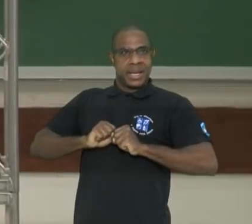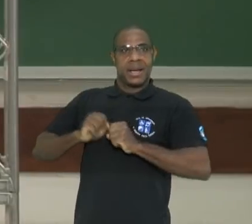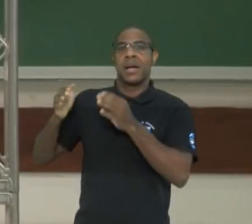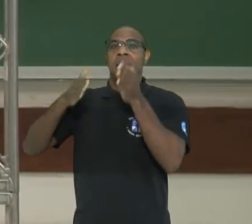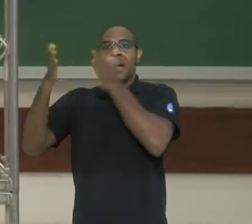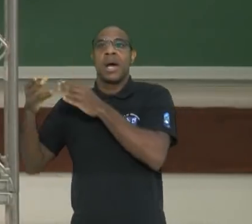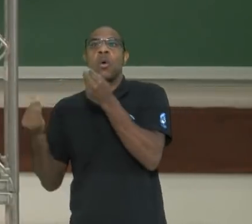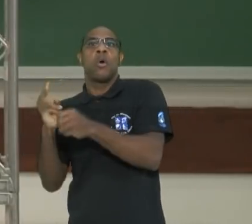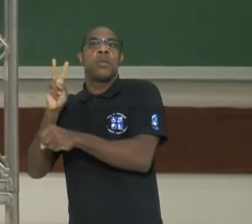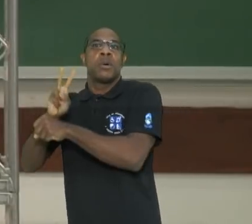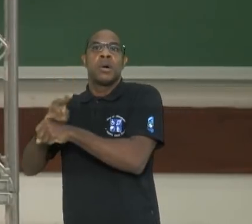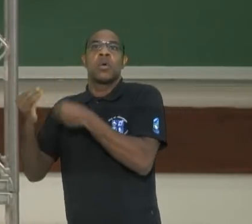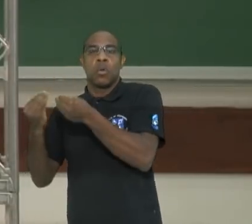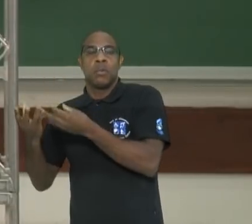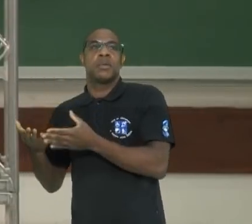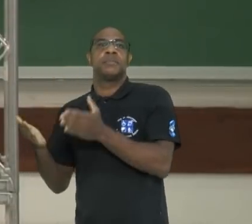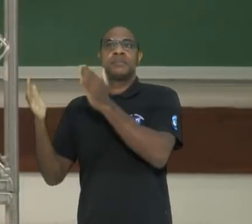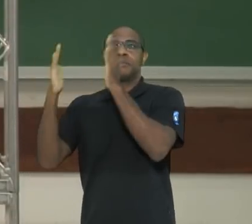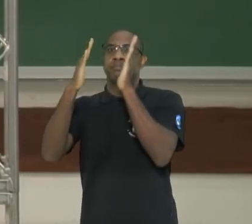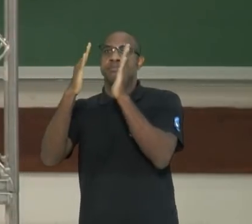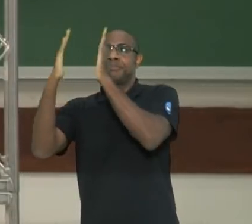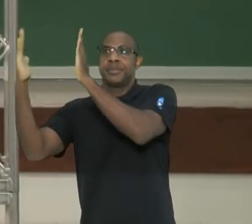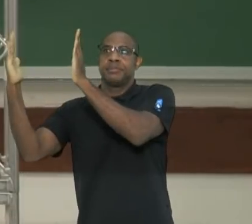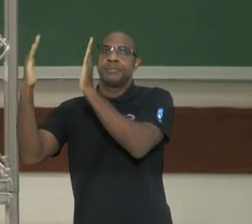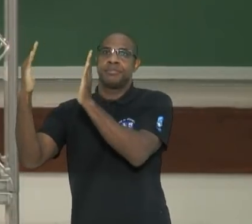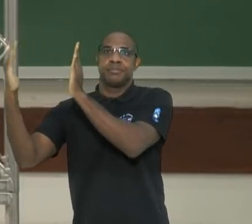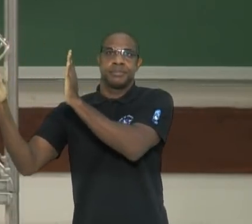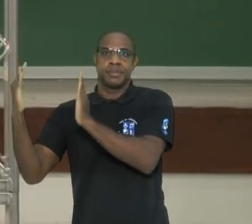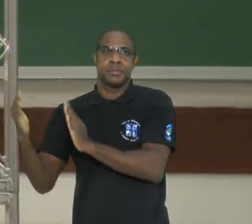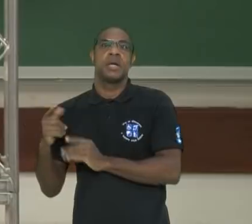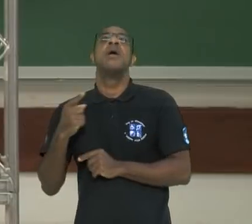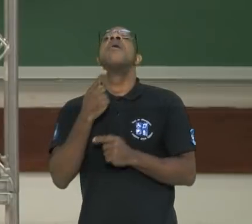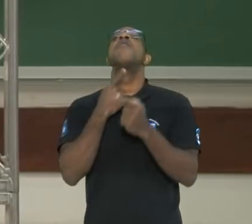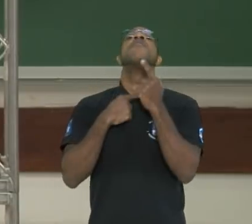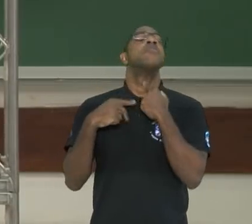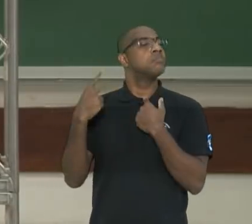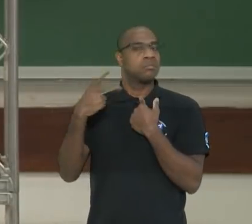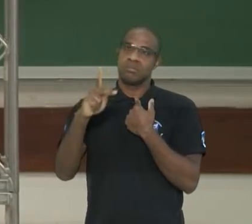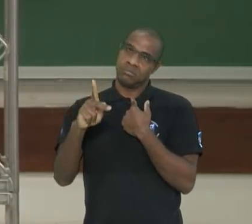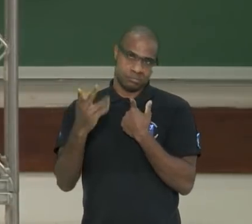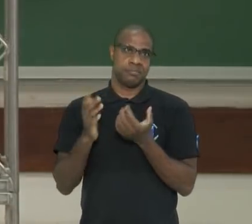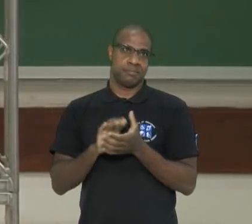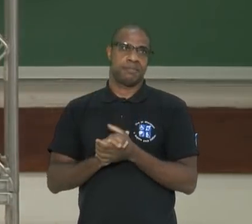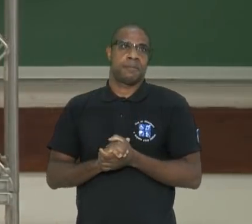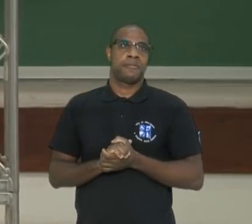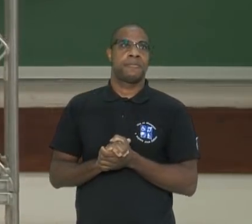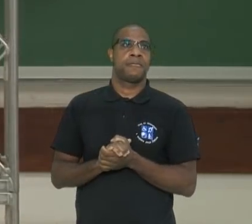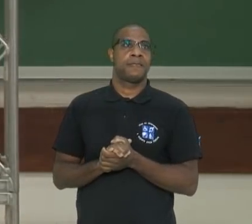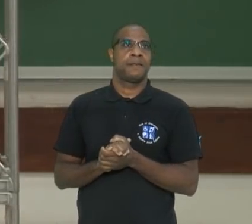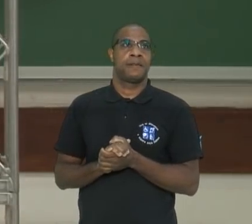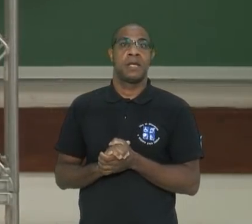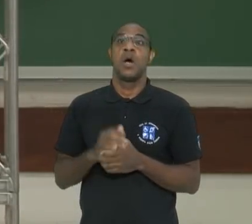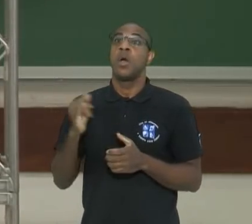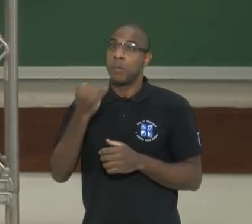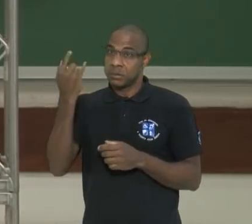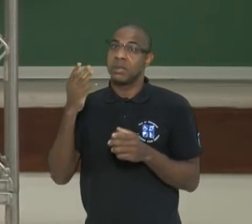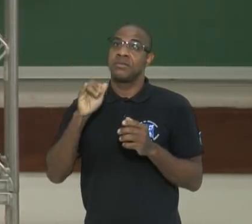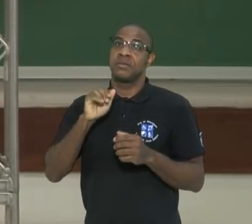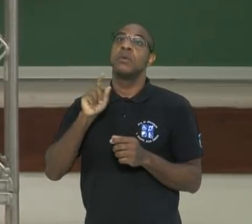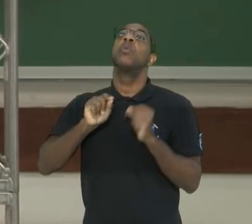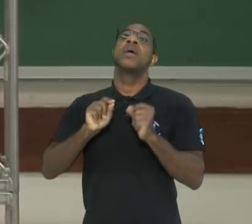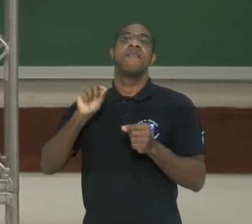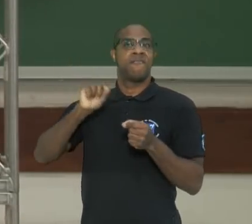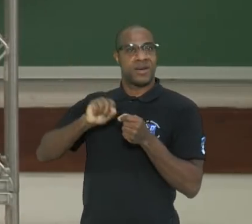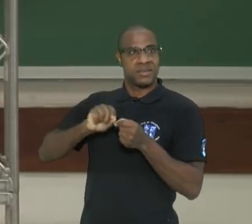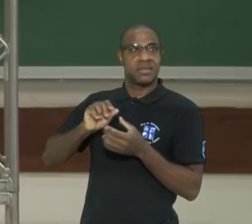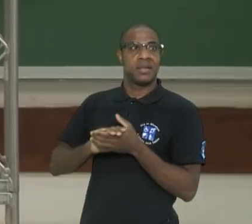meio de transmissão, meio de prevenção, não tem problema nenhum. Faça do jeito que você achar melhor. O importante é fazer, tá? Eu vou